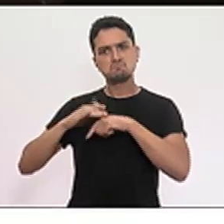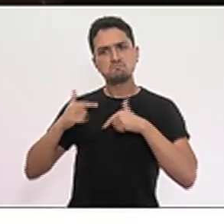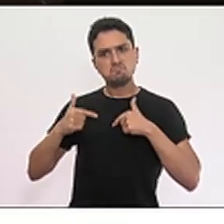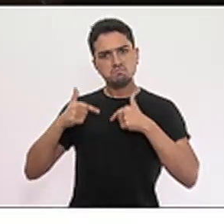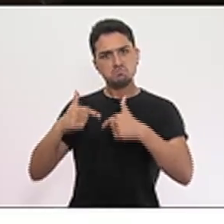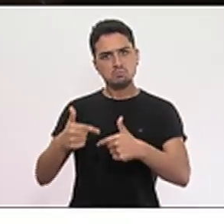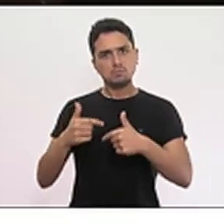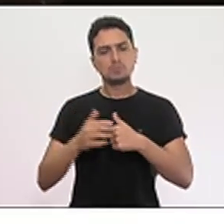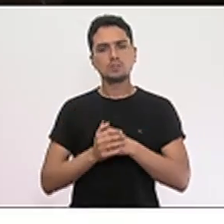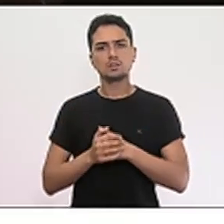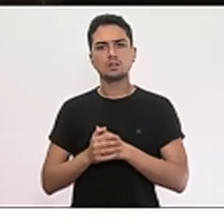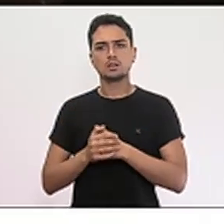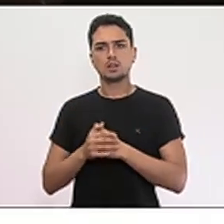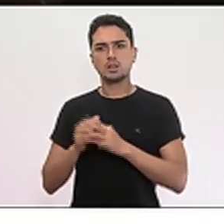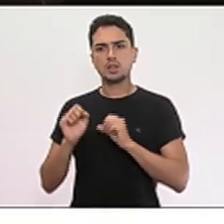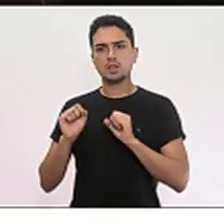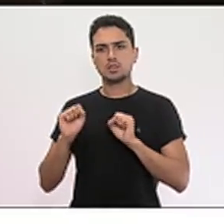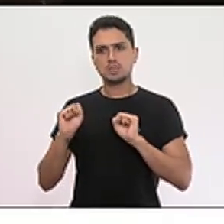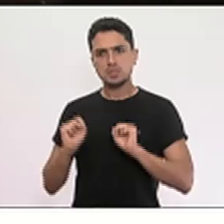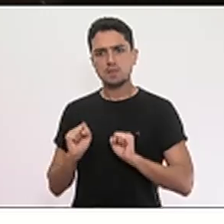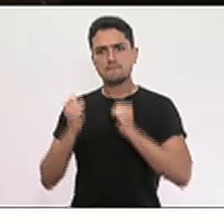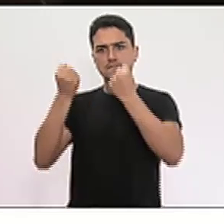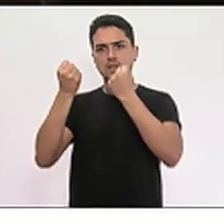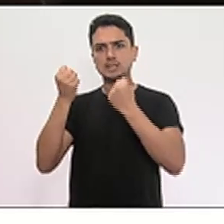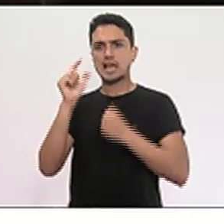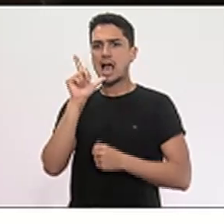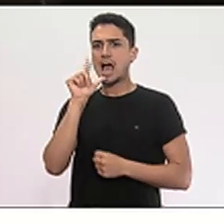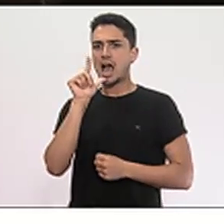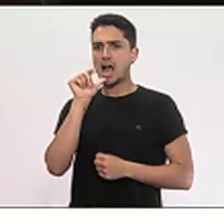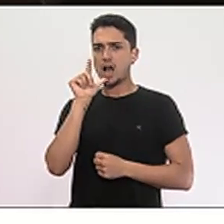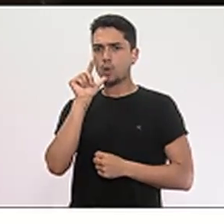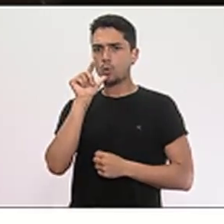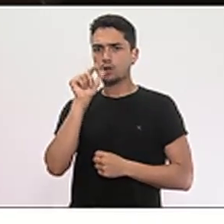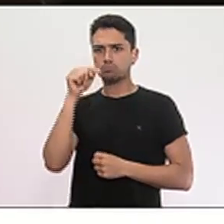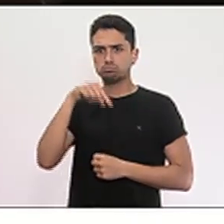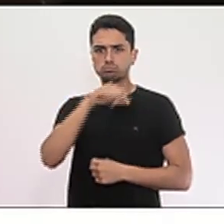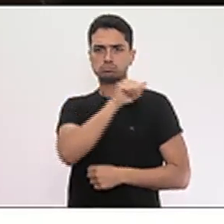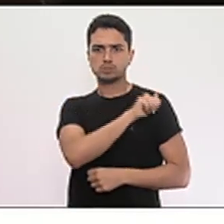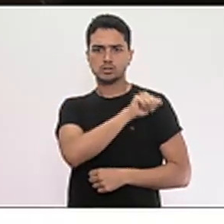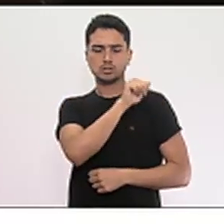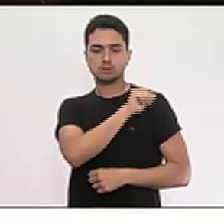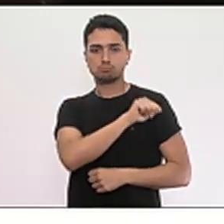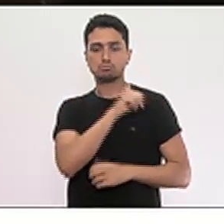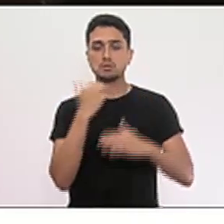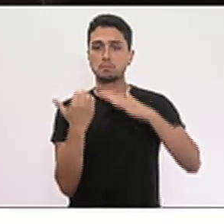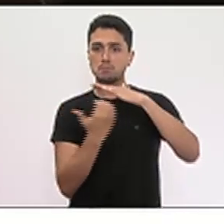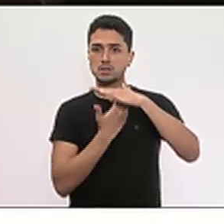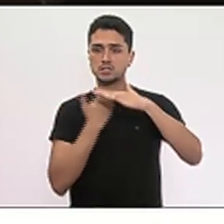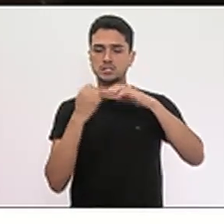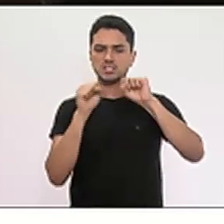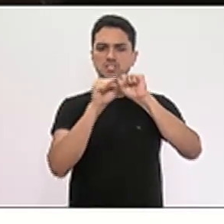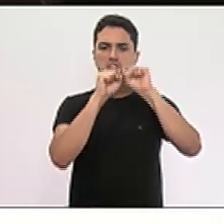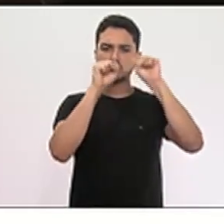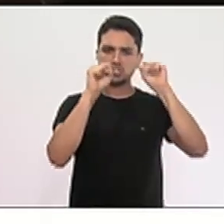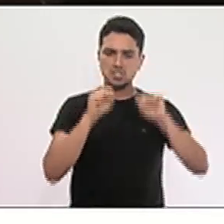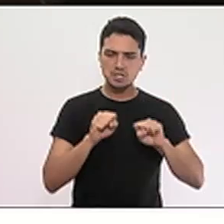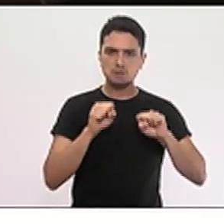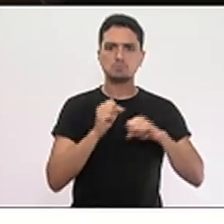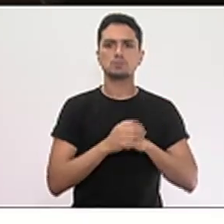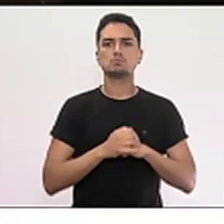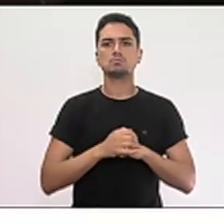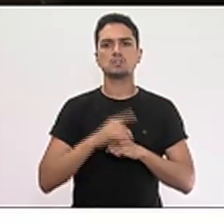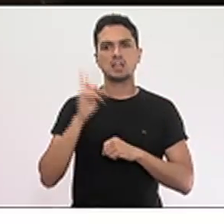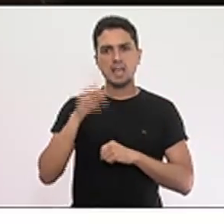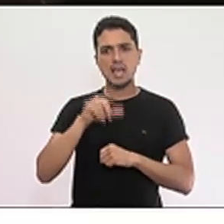da água, e quando Vossa Excelência fala em favor da água, Vossa Excelência está falando em favor da